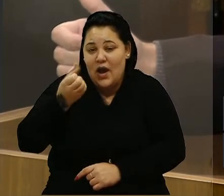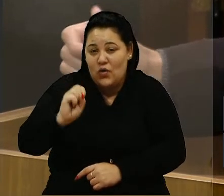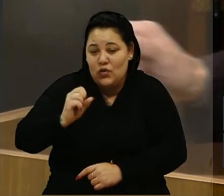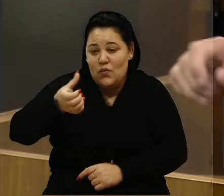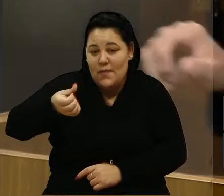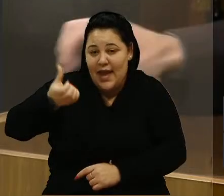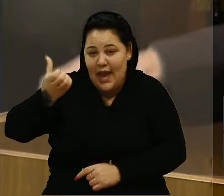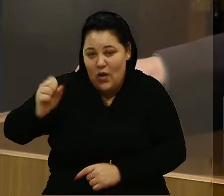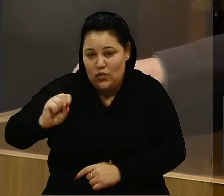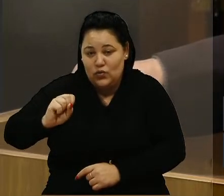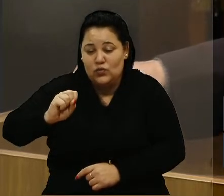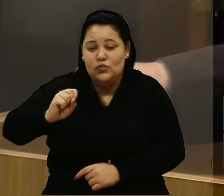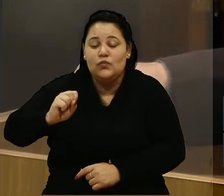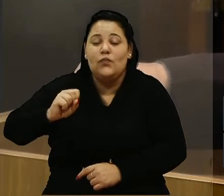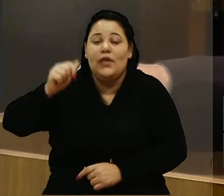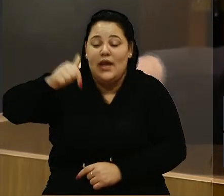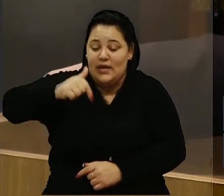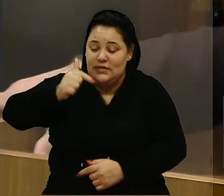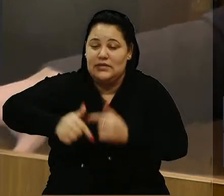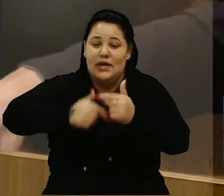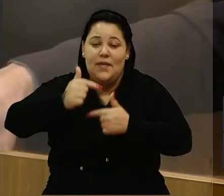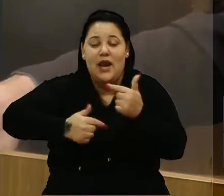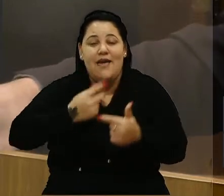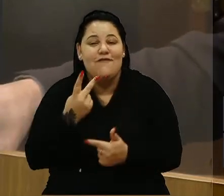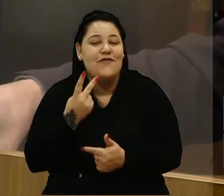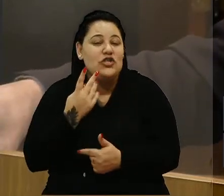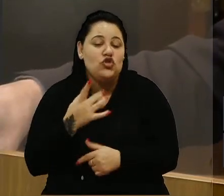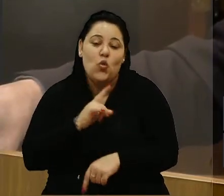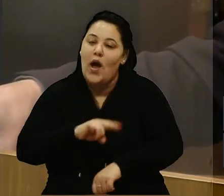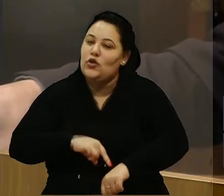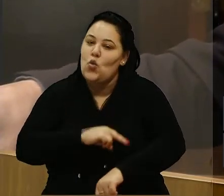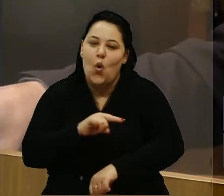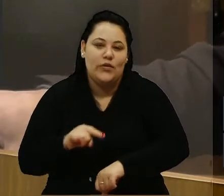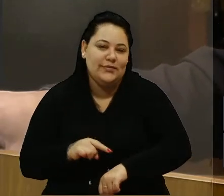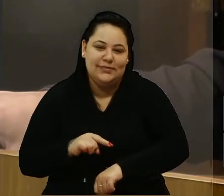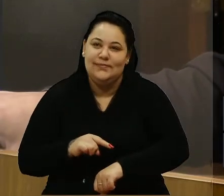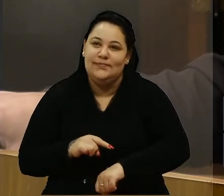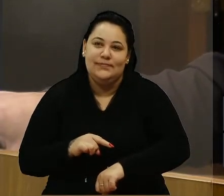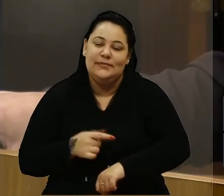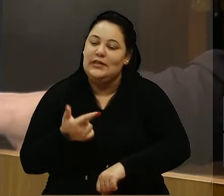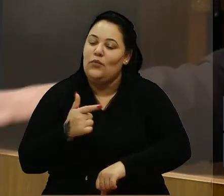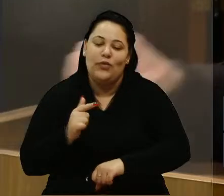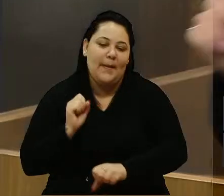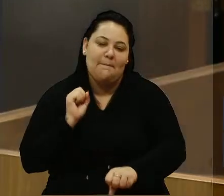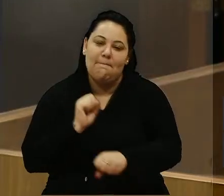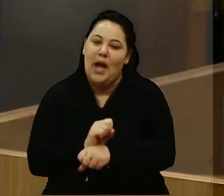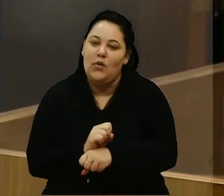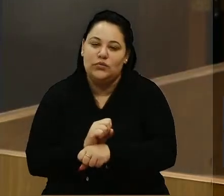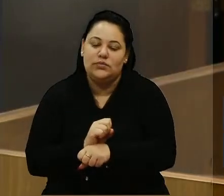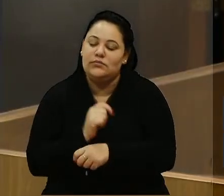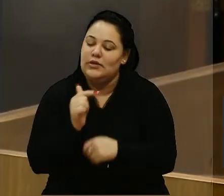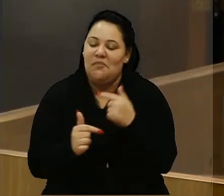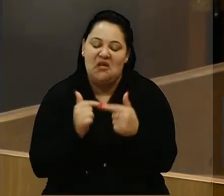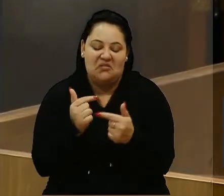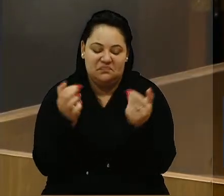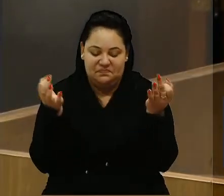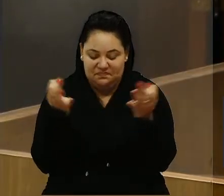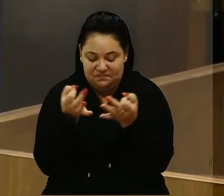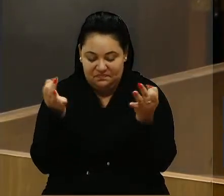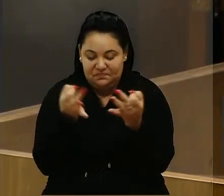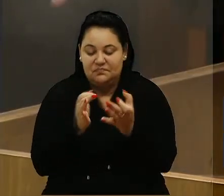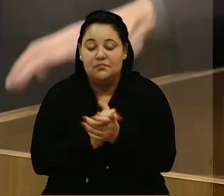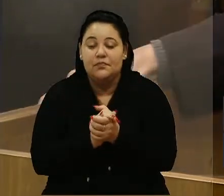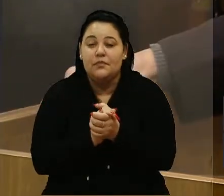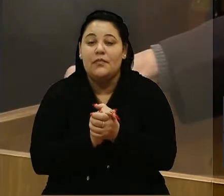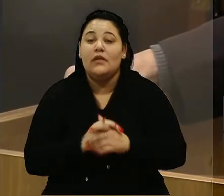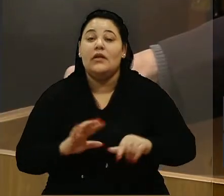549-9257-6868. Esse trabalho é 24 horas, interrupto, um trabalho memorável. E também deixar